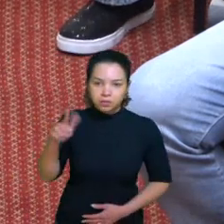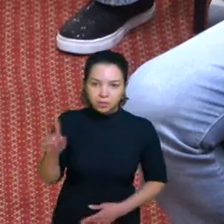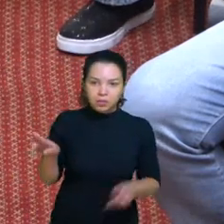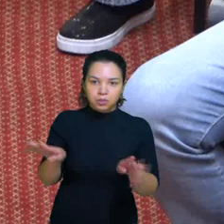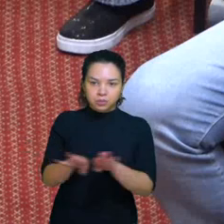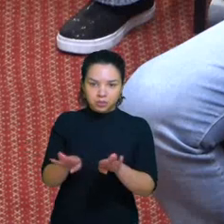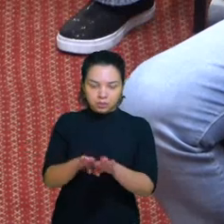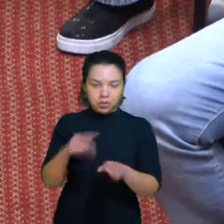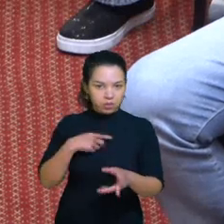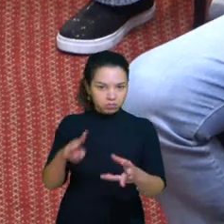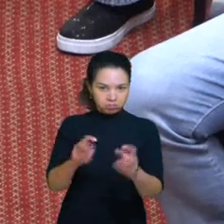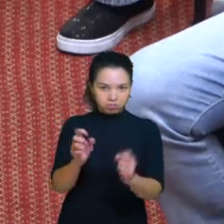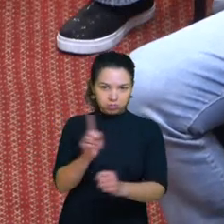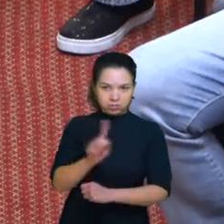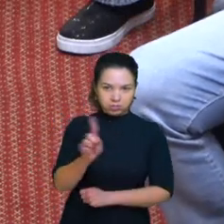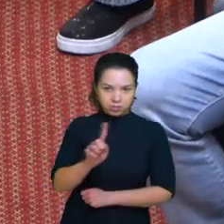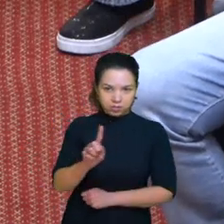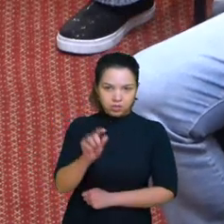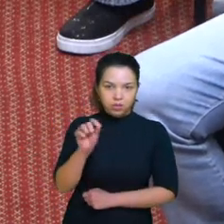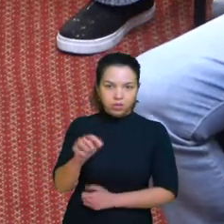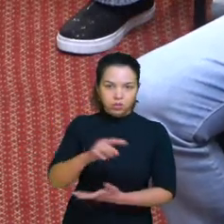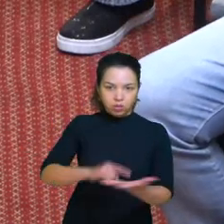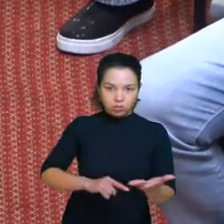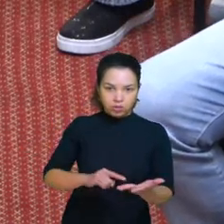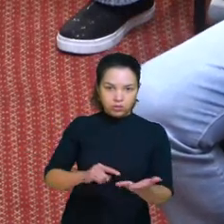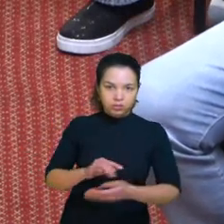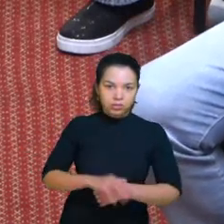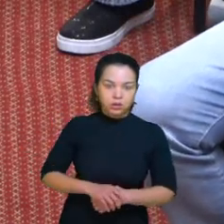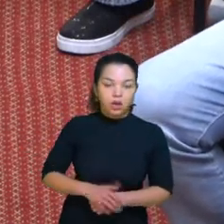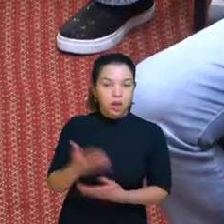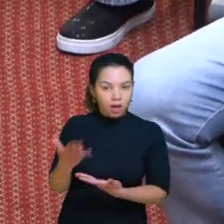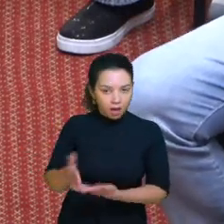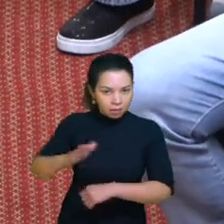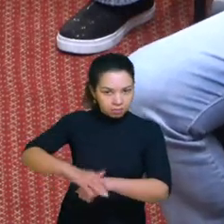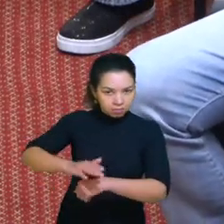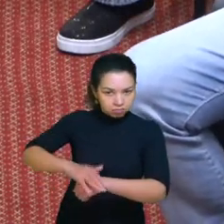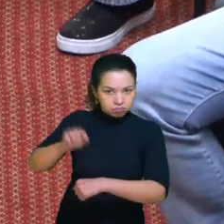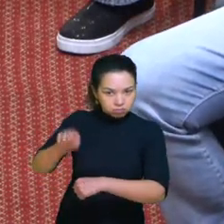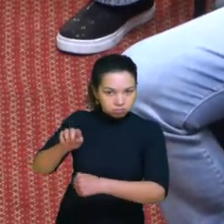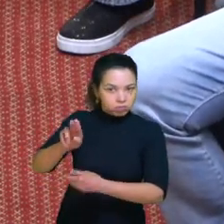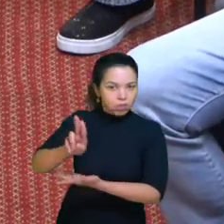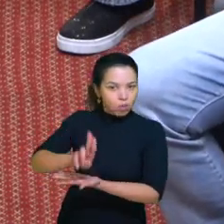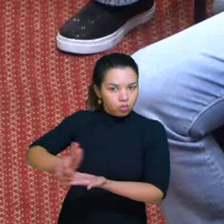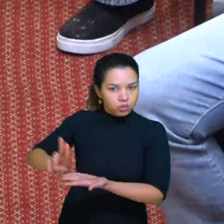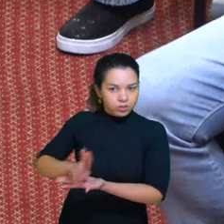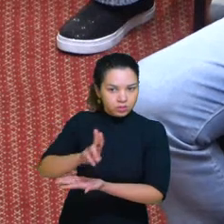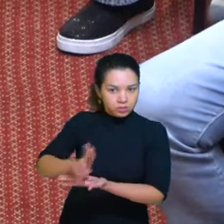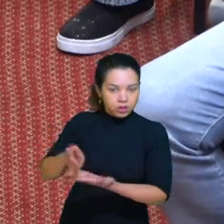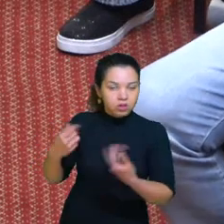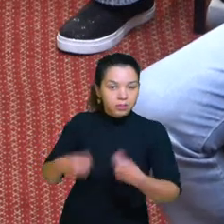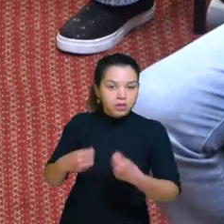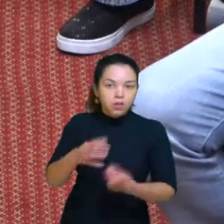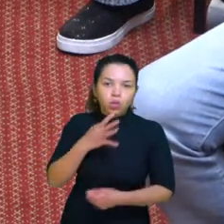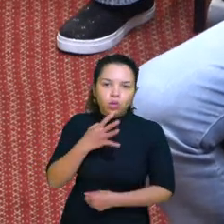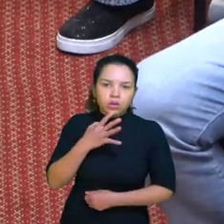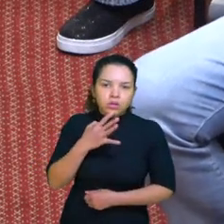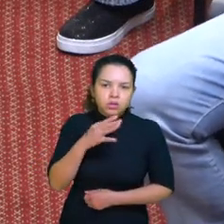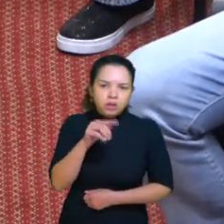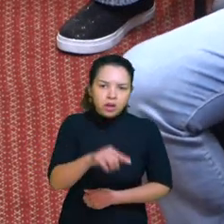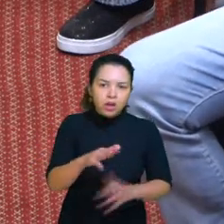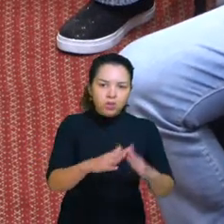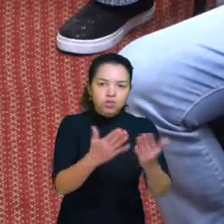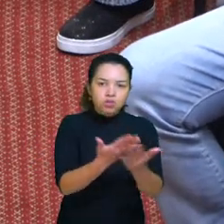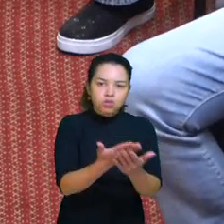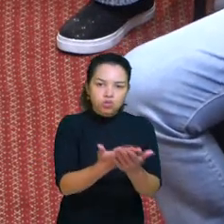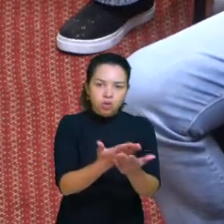é a questão de a própria Universidade eh conhecer o espaço da escola onde ela está inserida